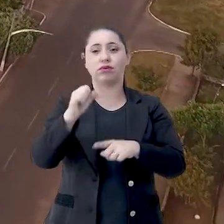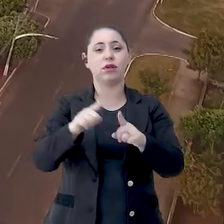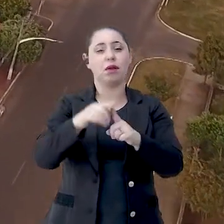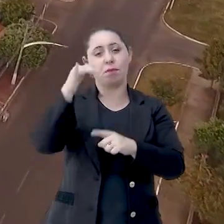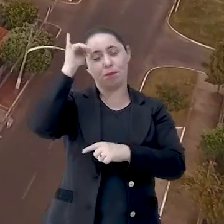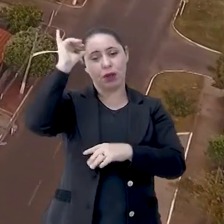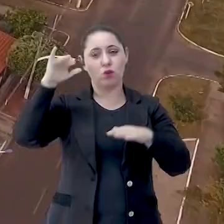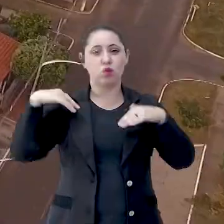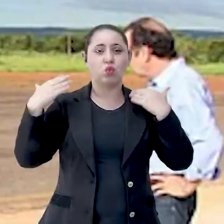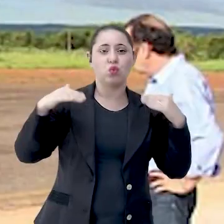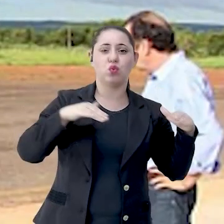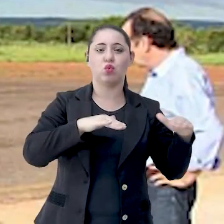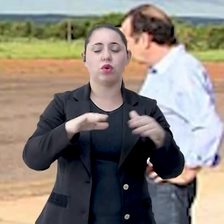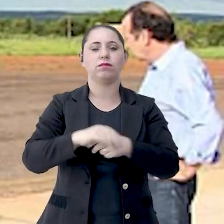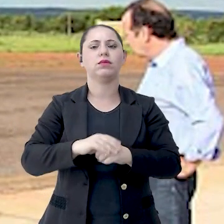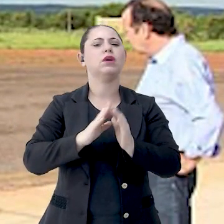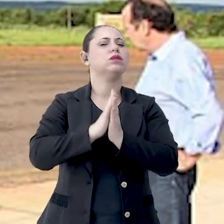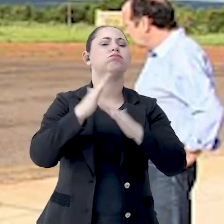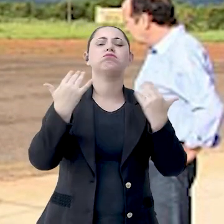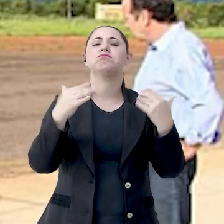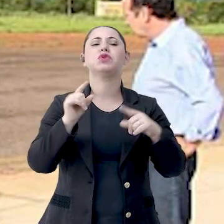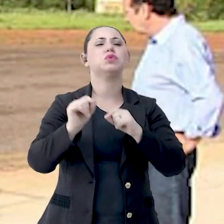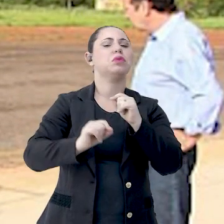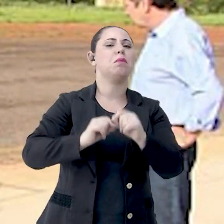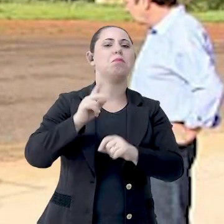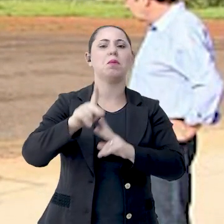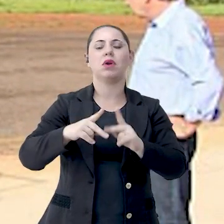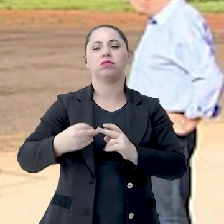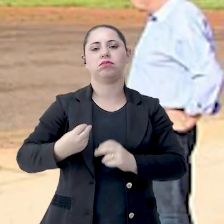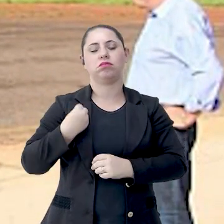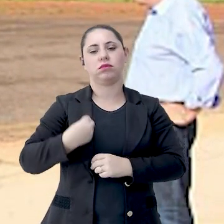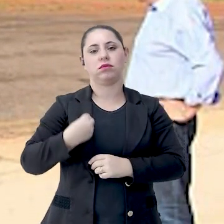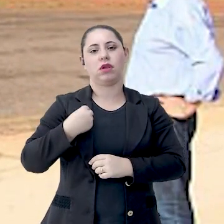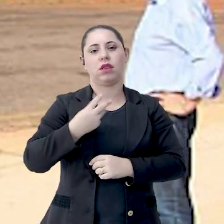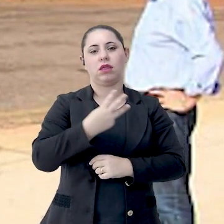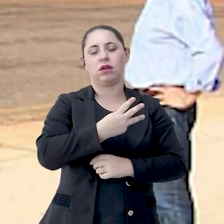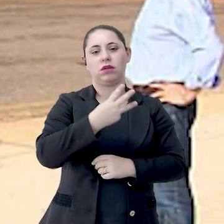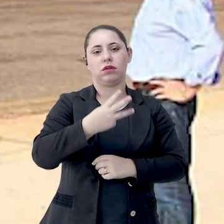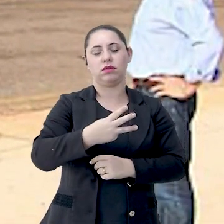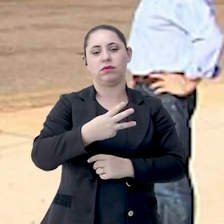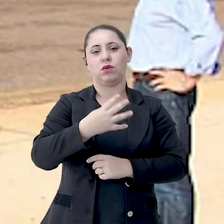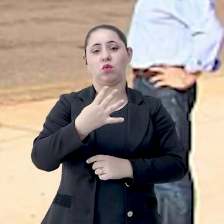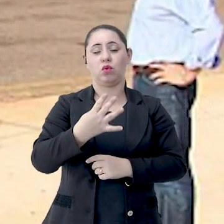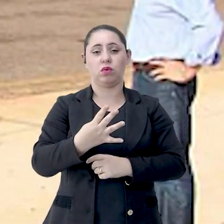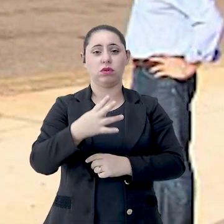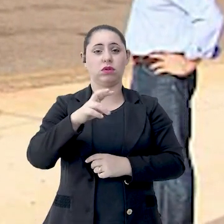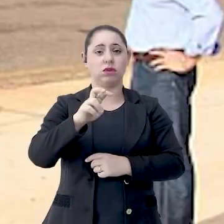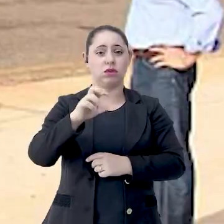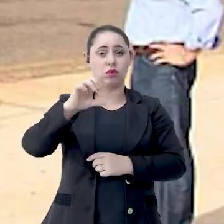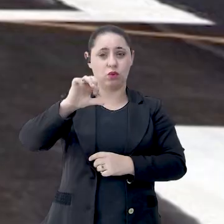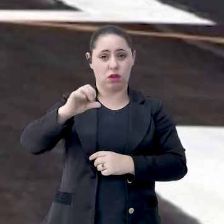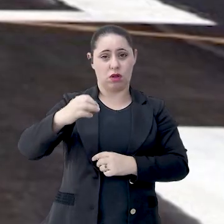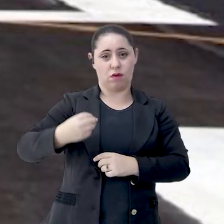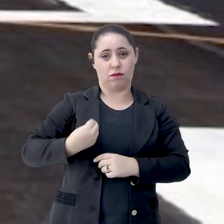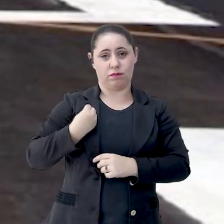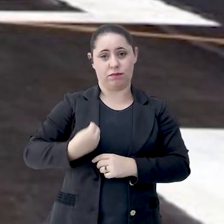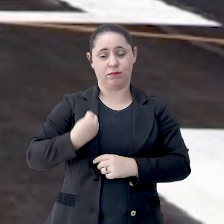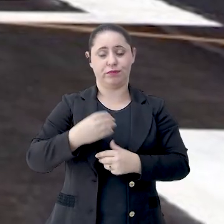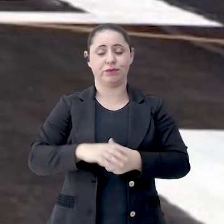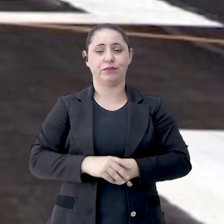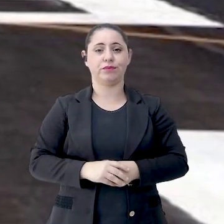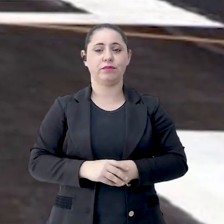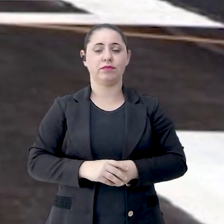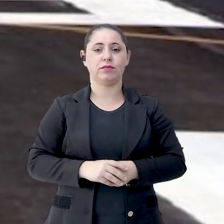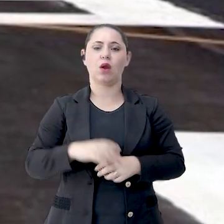33.459 habitantes. Obra importante que iniciou foi a reforma do aeroporto municipal. A obra